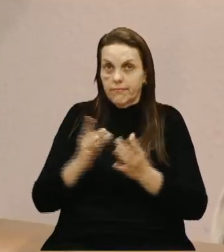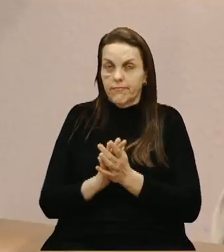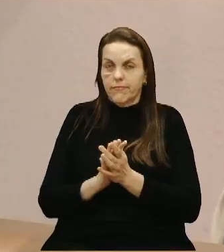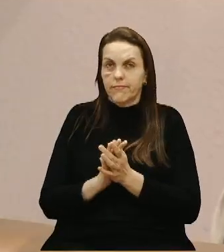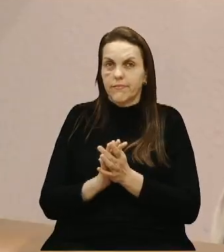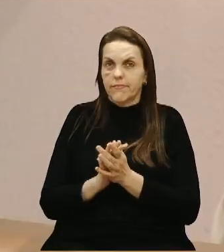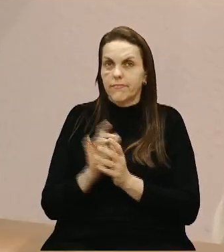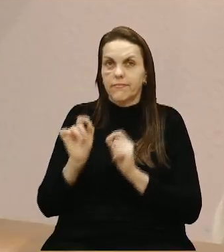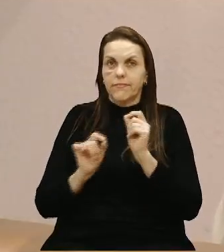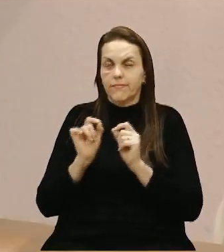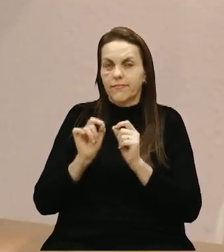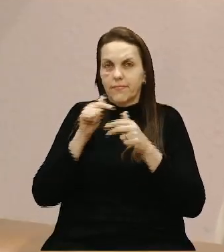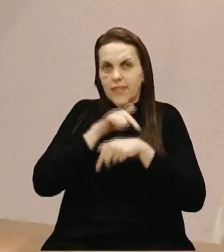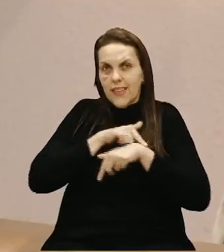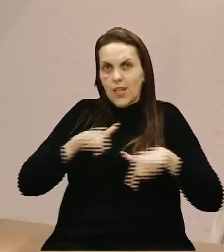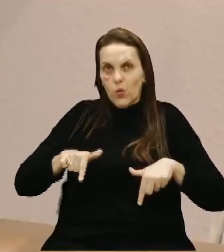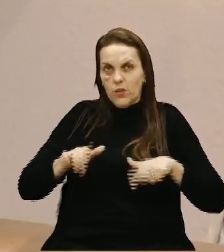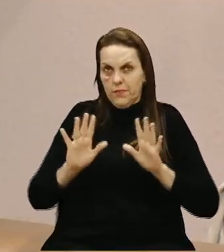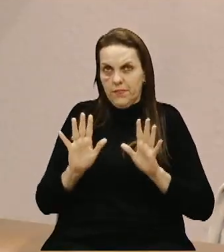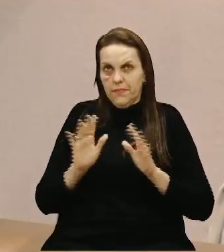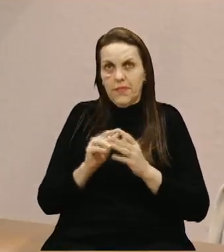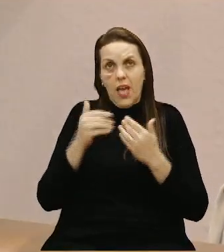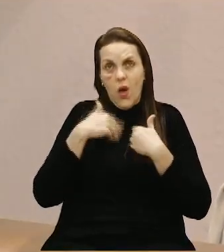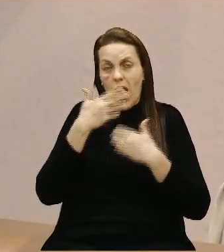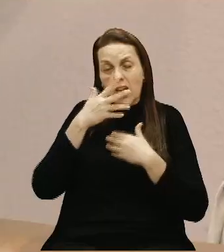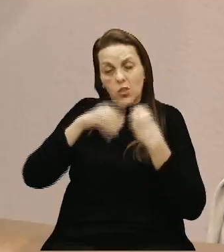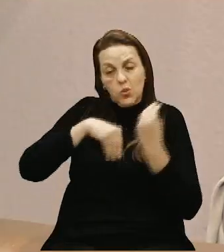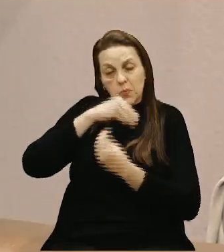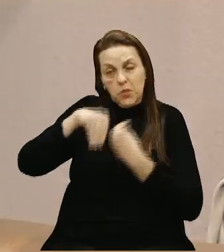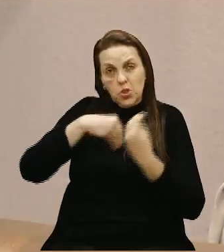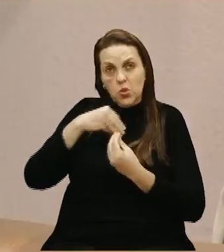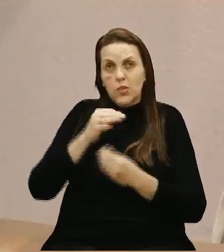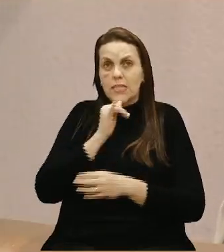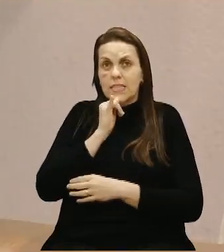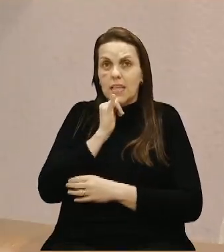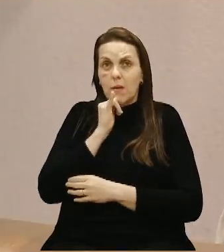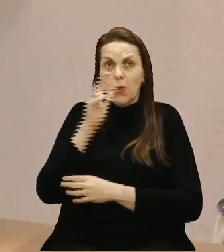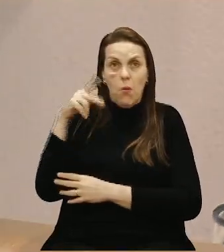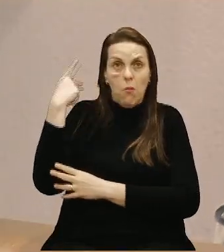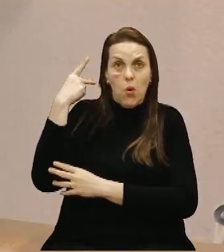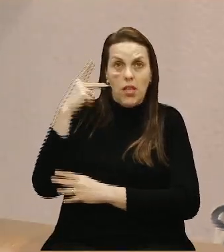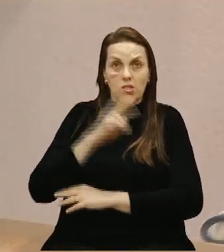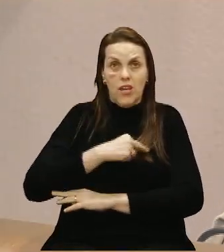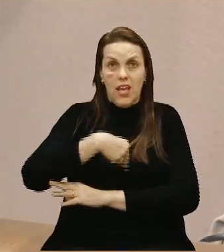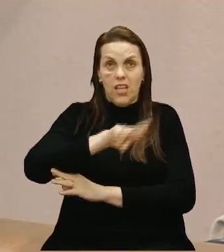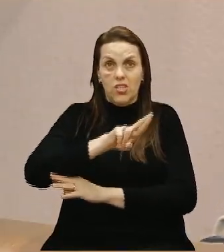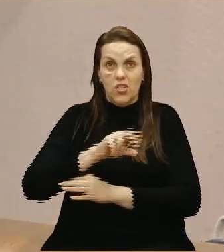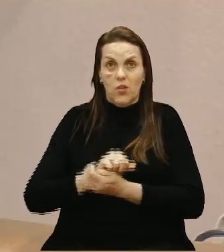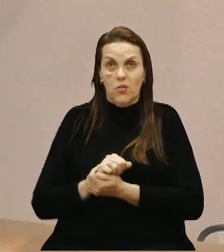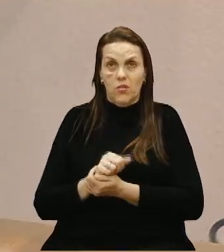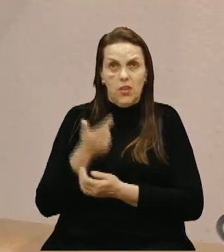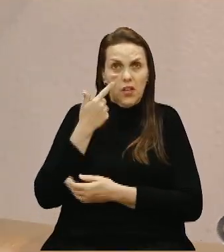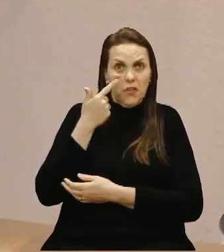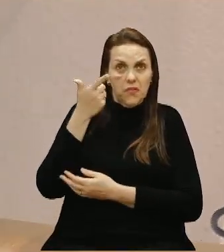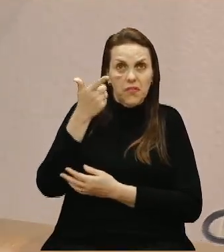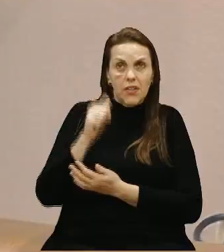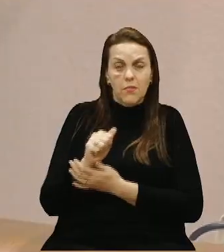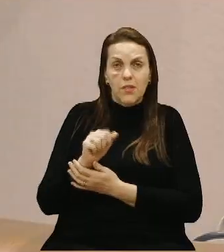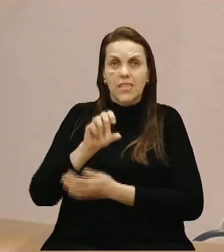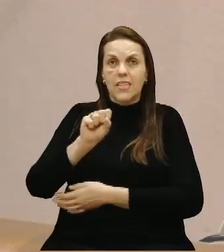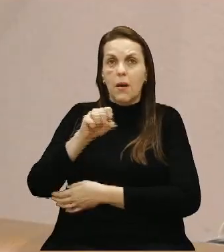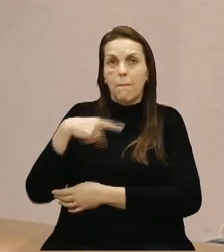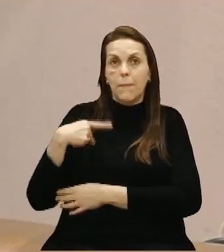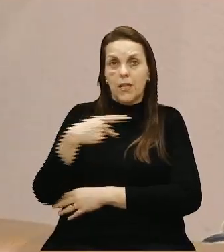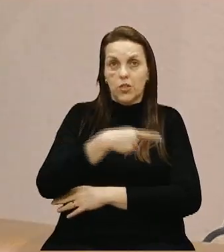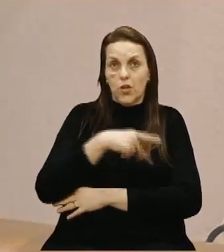essa questão da neutralidade. Uma coisa que eu acho que não se mistura, por exemplo, é política e religião. E nós vimos o Silas Malafaia, o